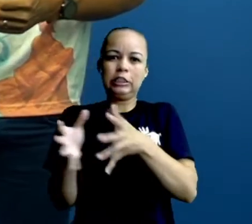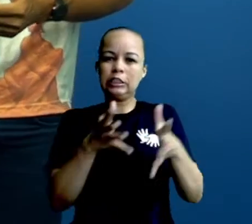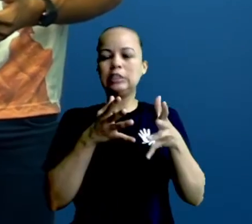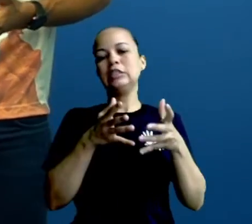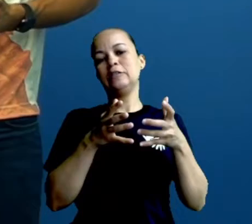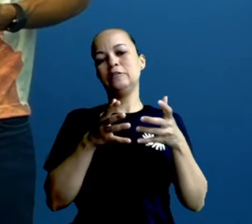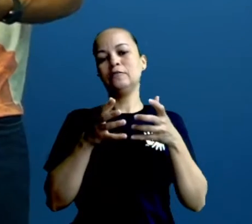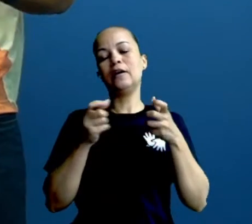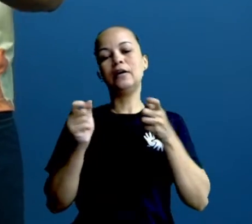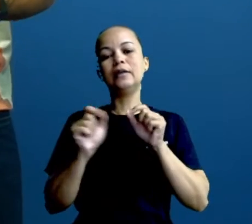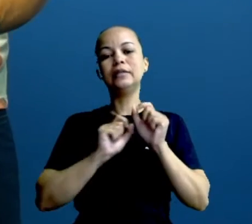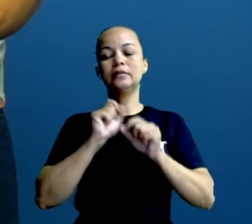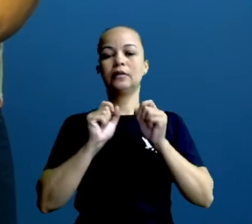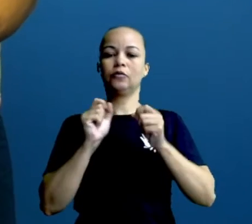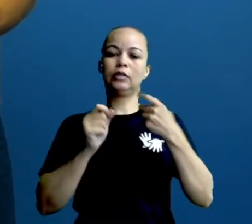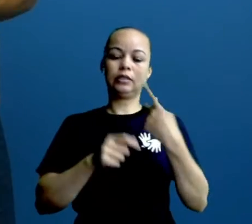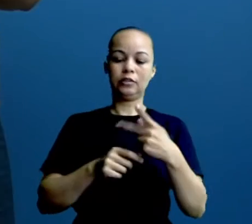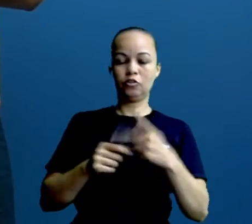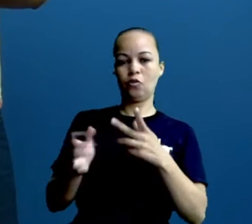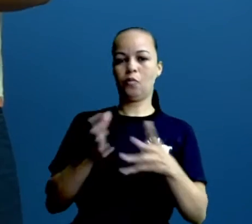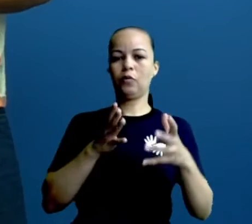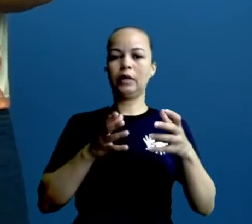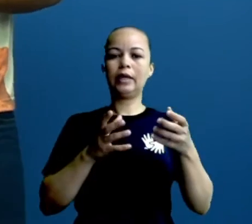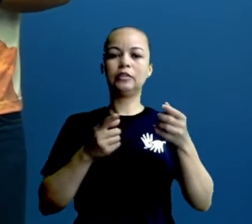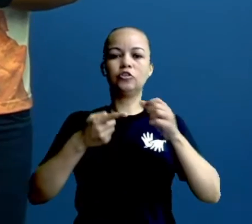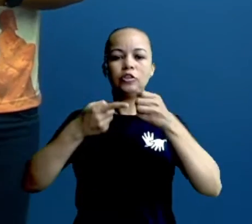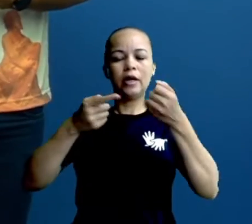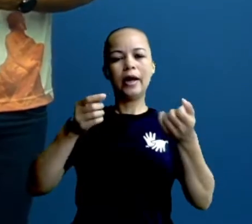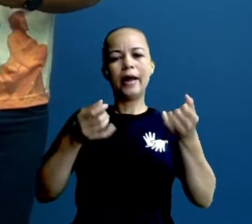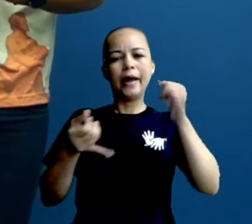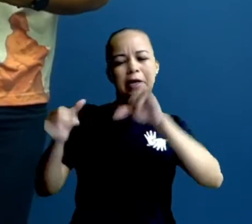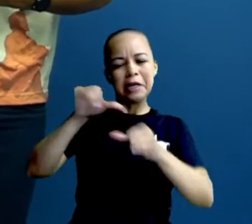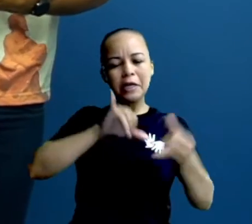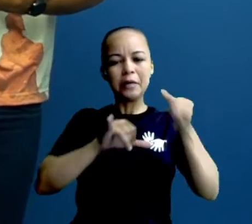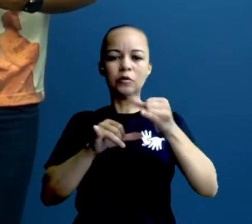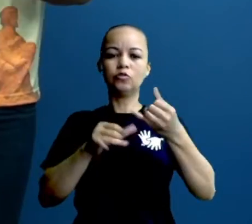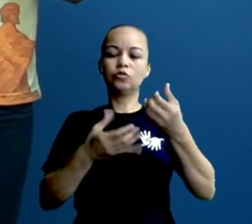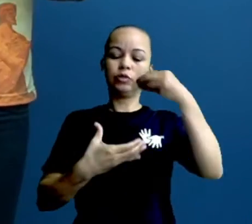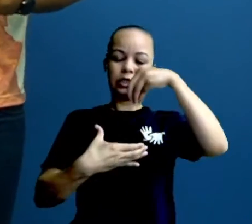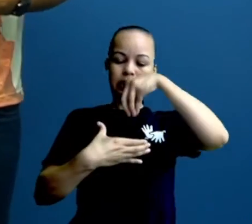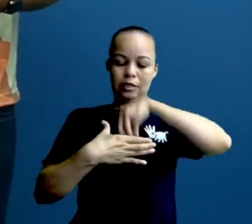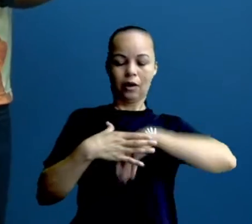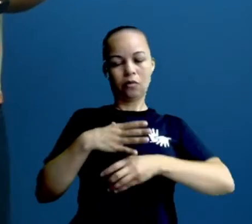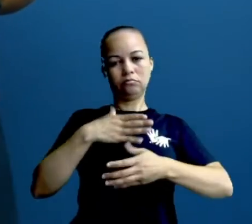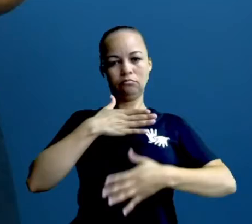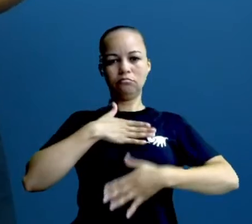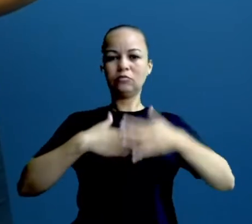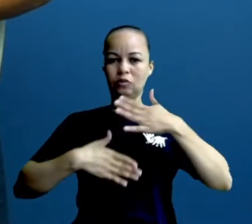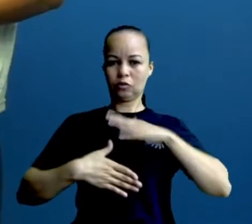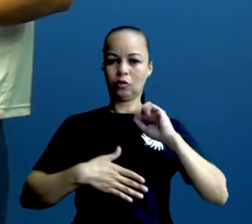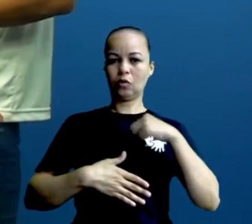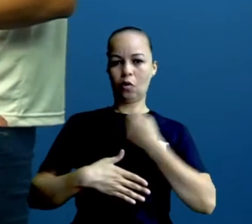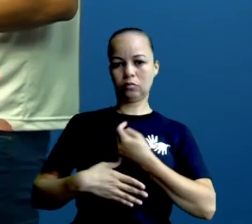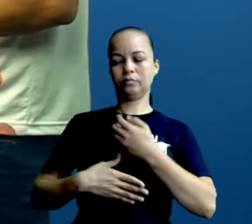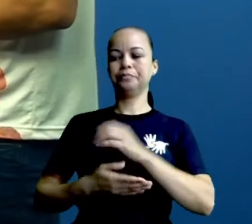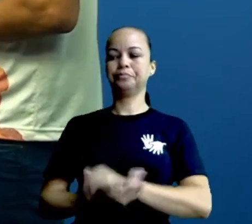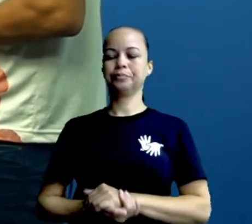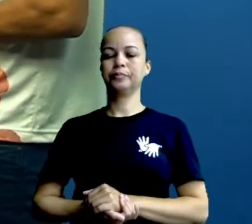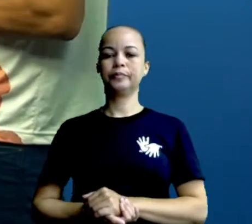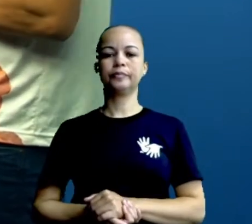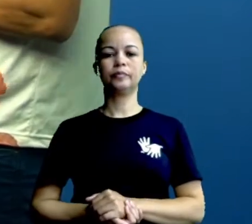devido à utilização desses componentes químicos que alteram, como eu falei, né, todo o nosso